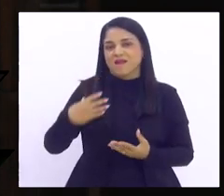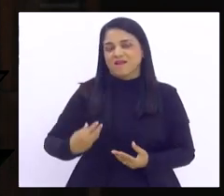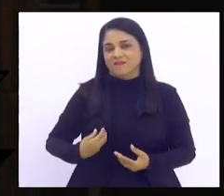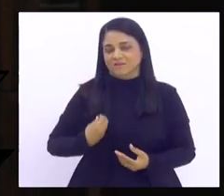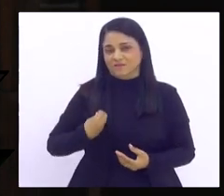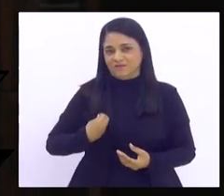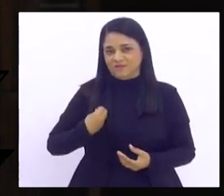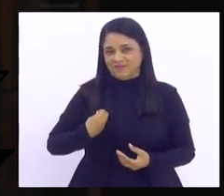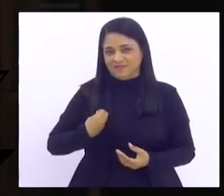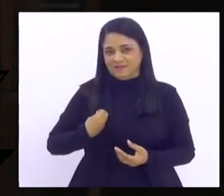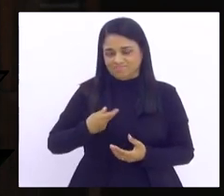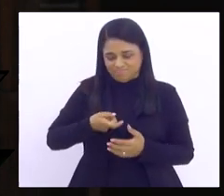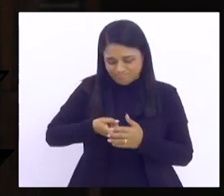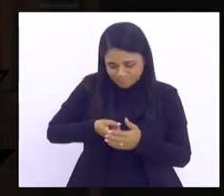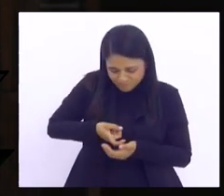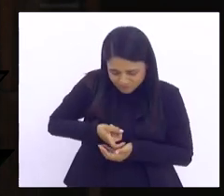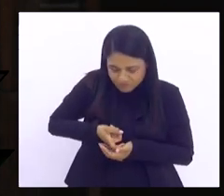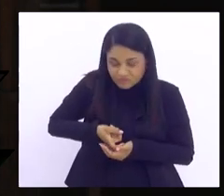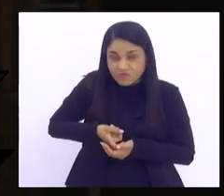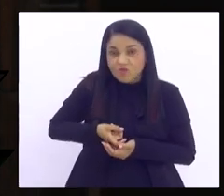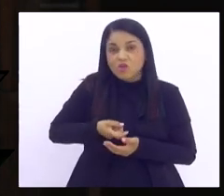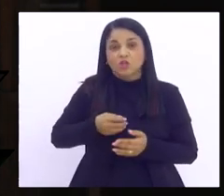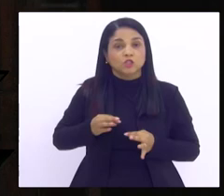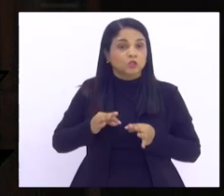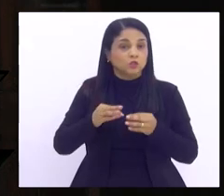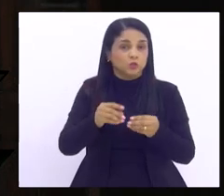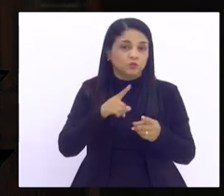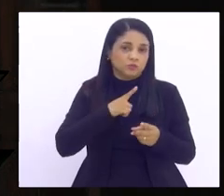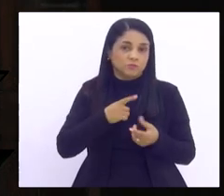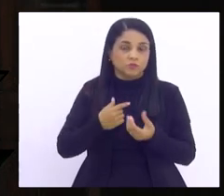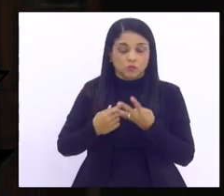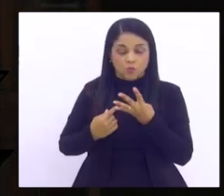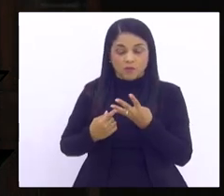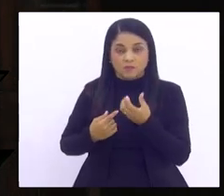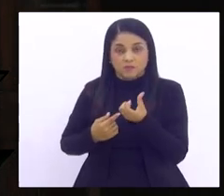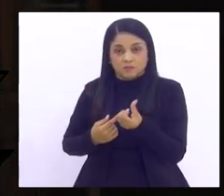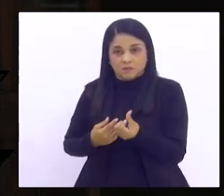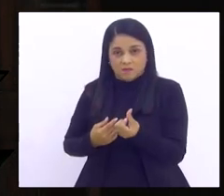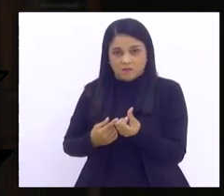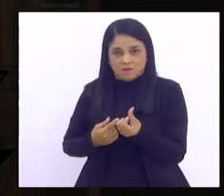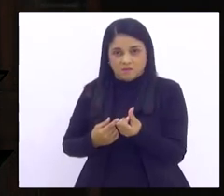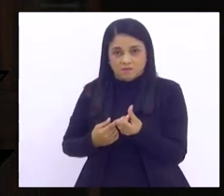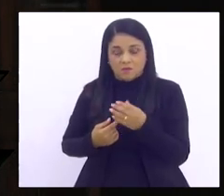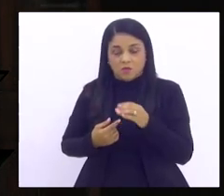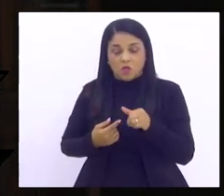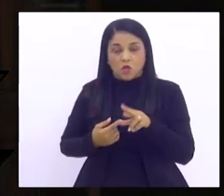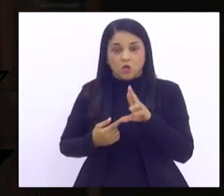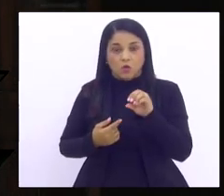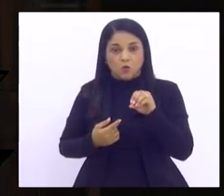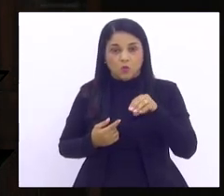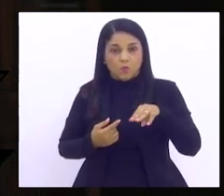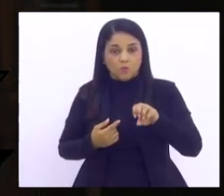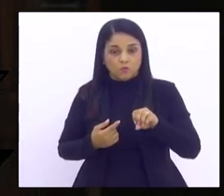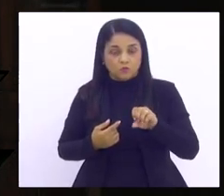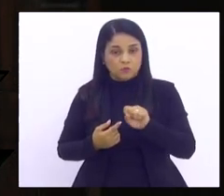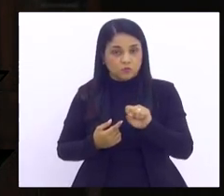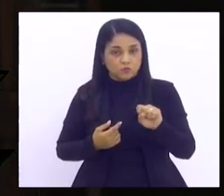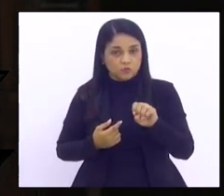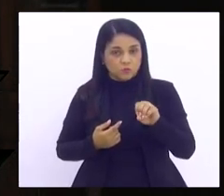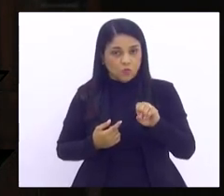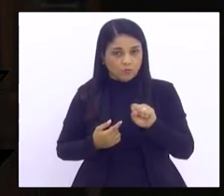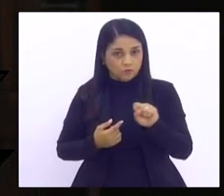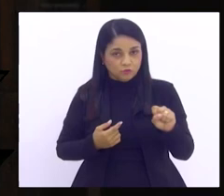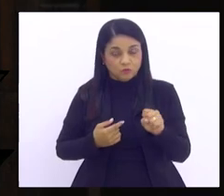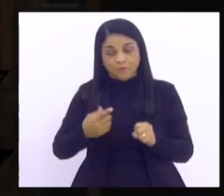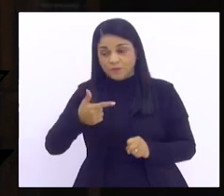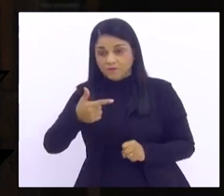Todos nós temos 46 cromossomos em todas as células, menos as células sexuais. Porque uma tem 23 do homem e 23 da mulher, se